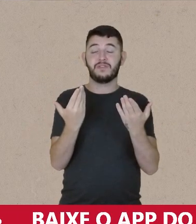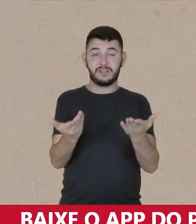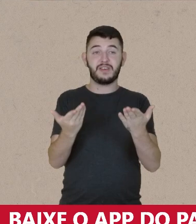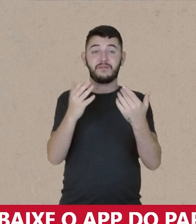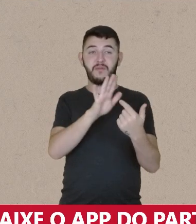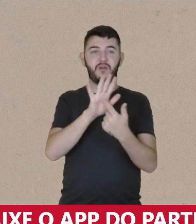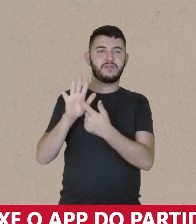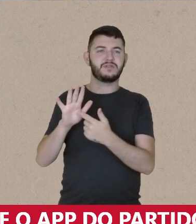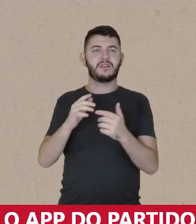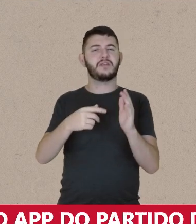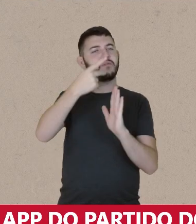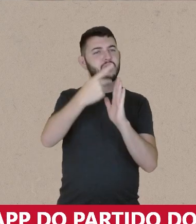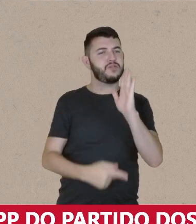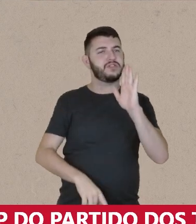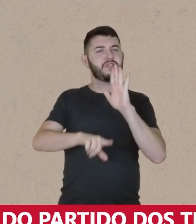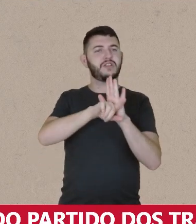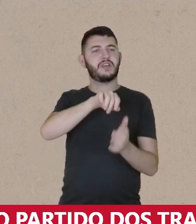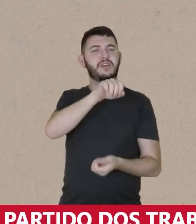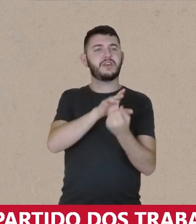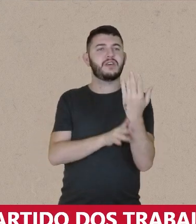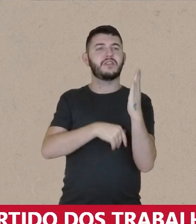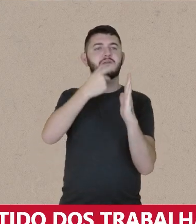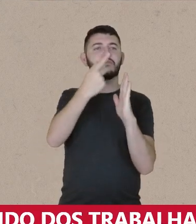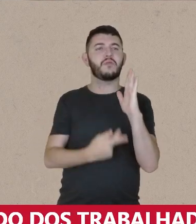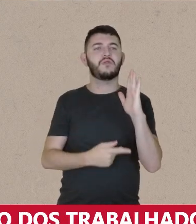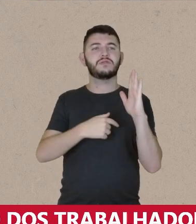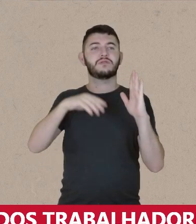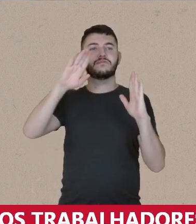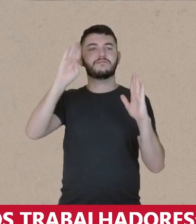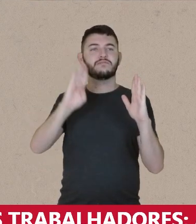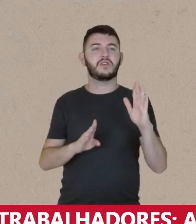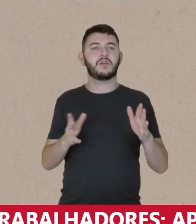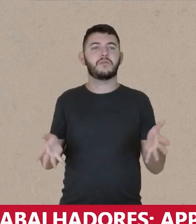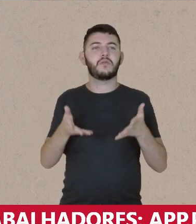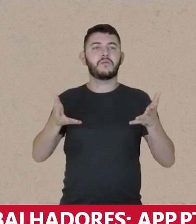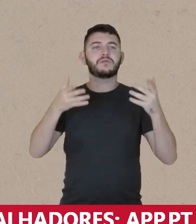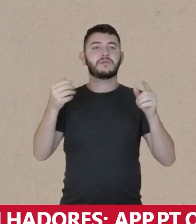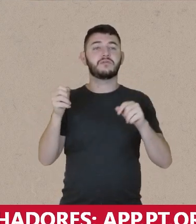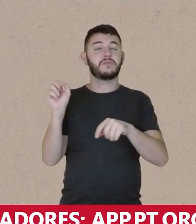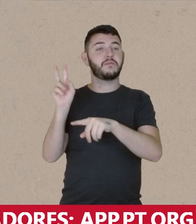aprovado e que cria esse Programa Nacional de Proteção e Promoção Menstrual.